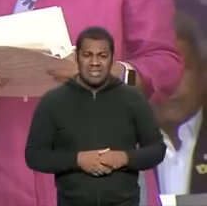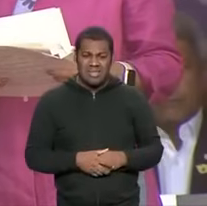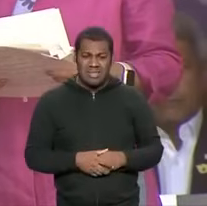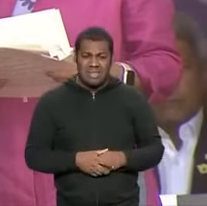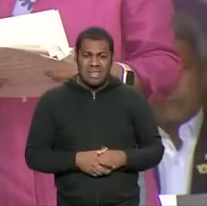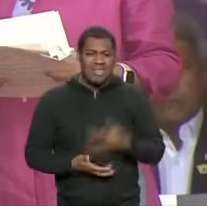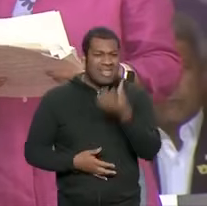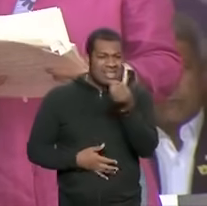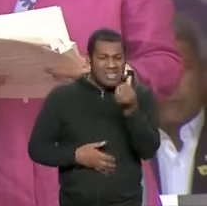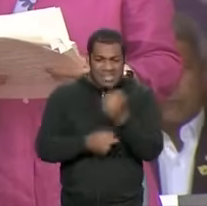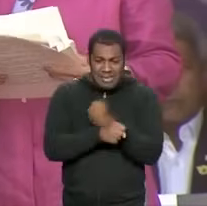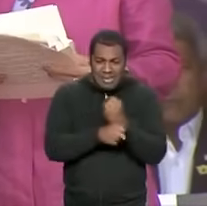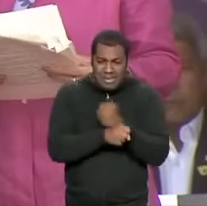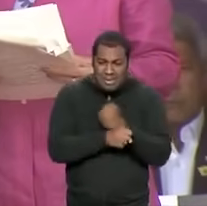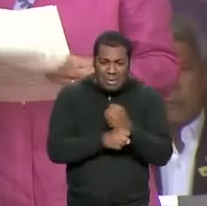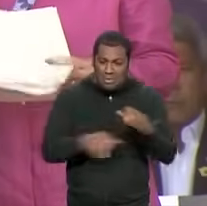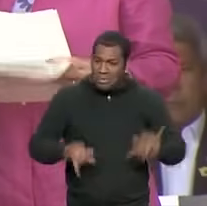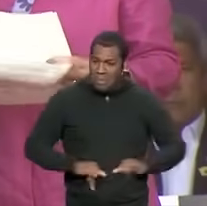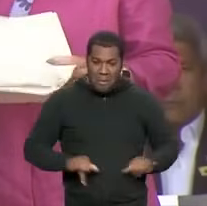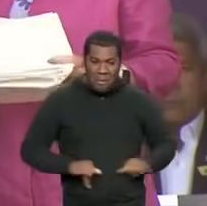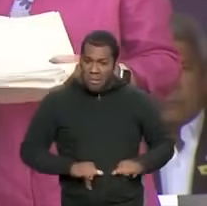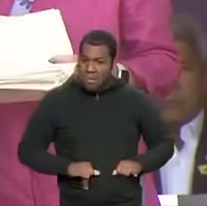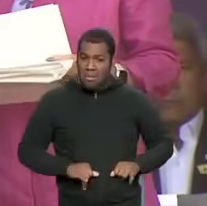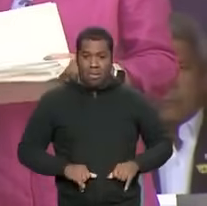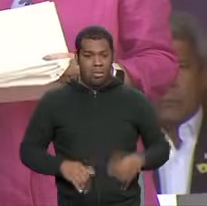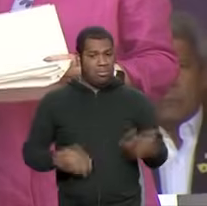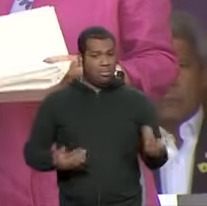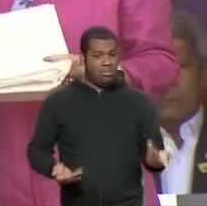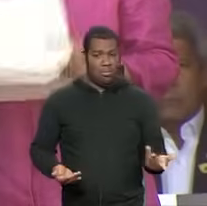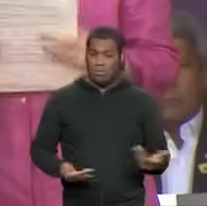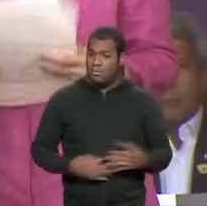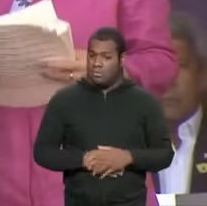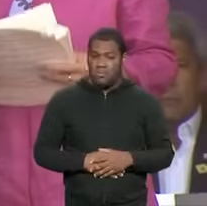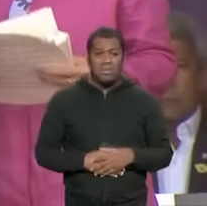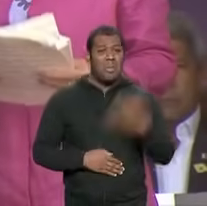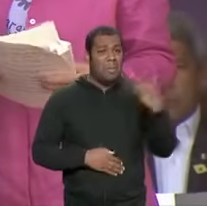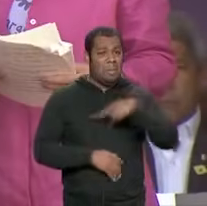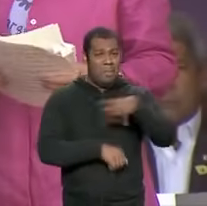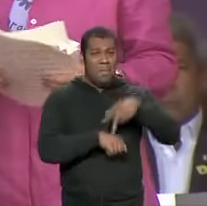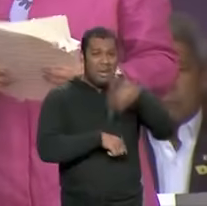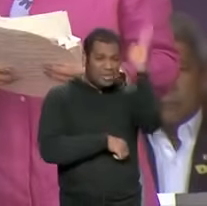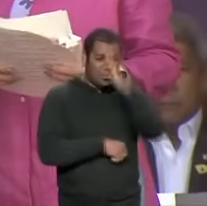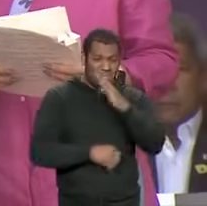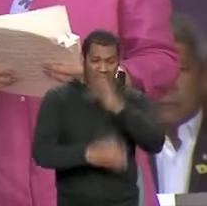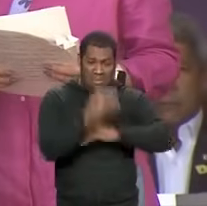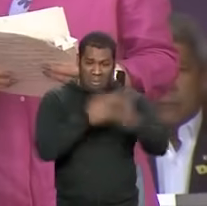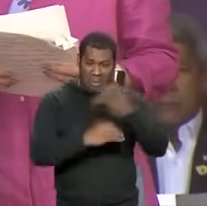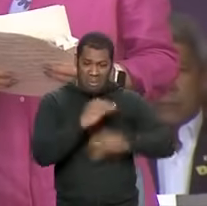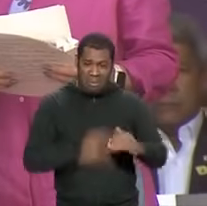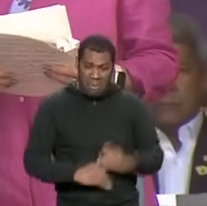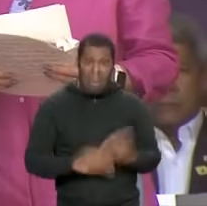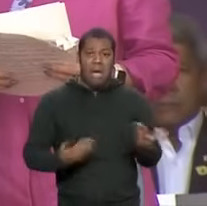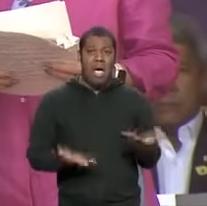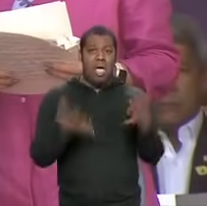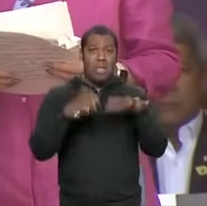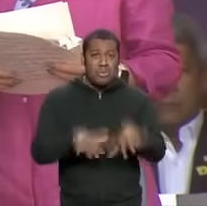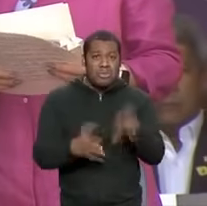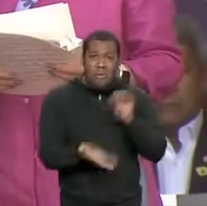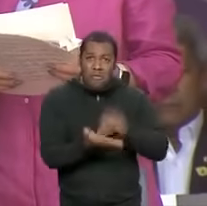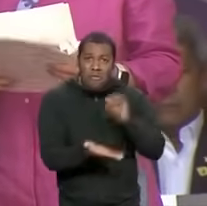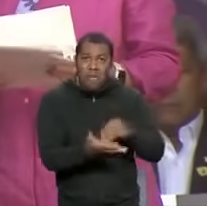década depois ninguém pode imaginar que o Brasil pudesse retroceder tanto sair do Trio da inclusão